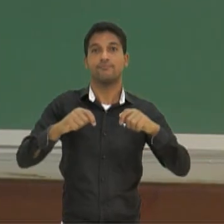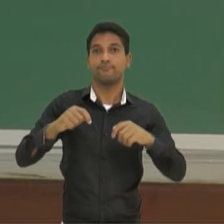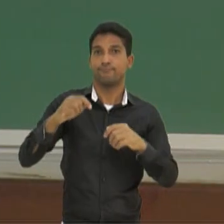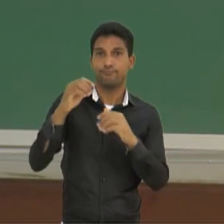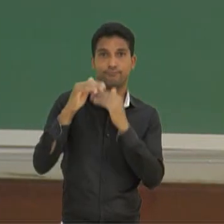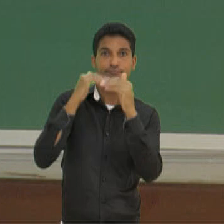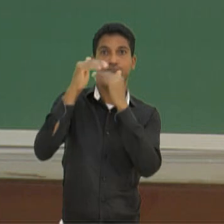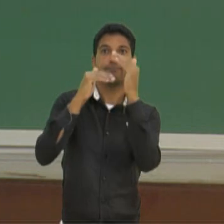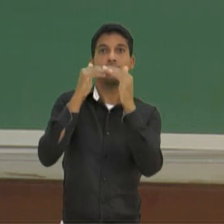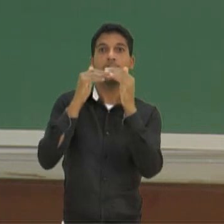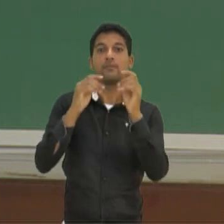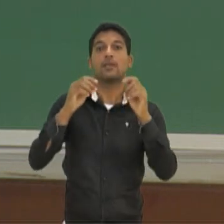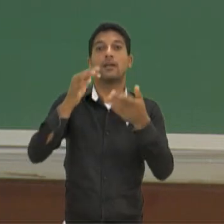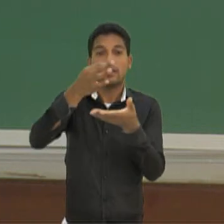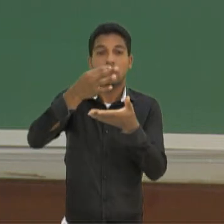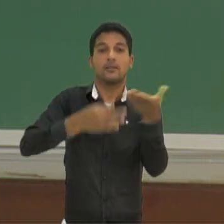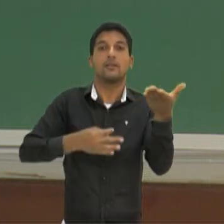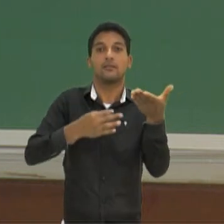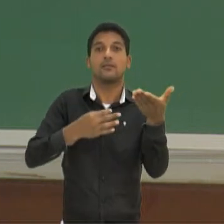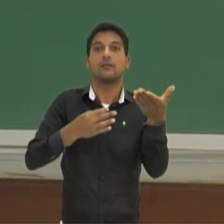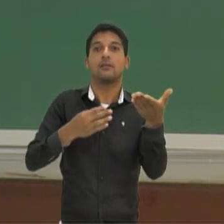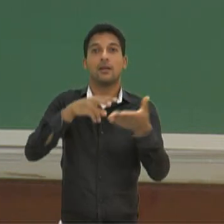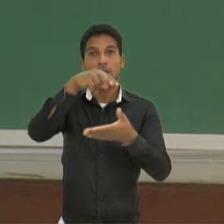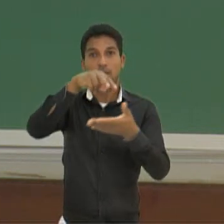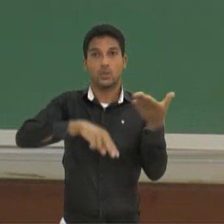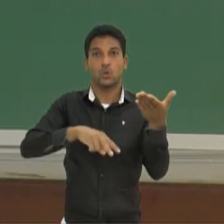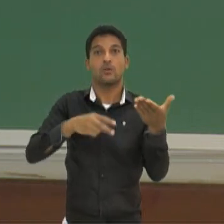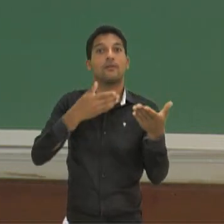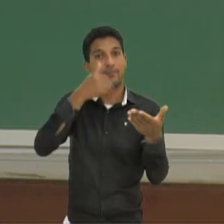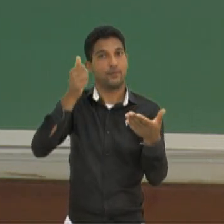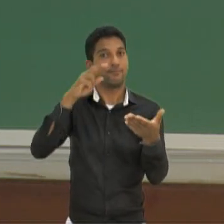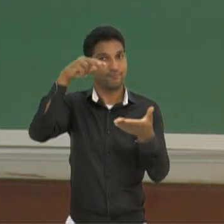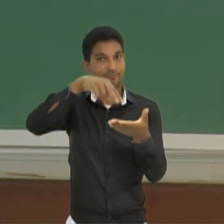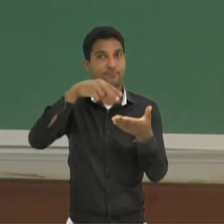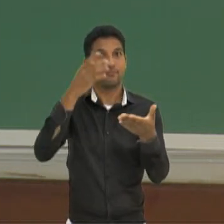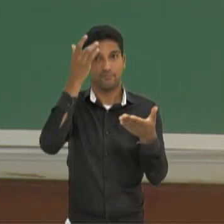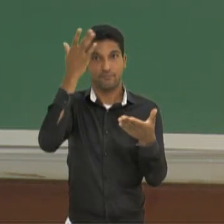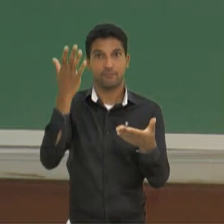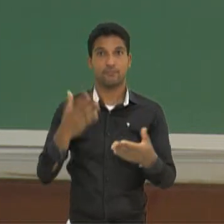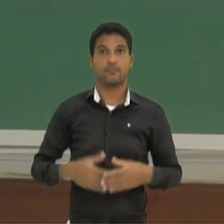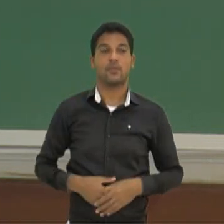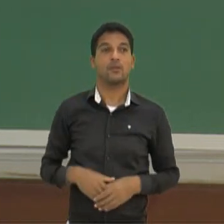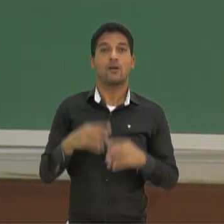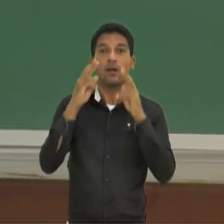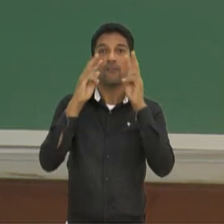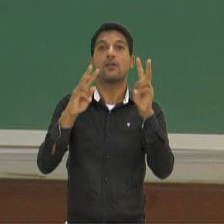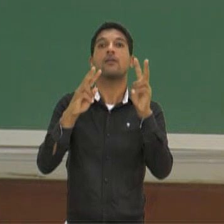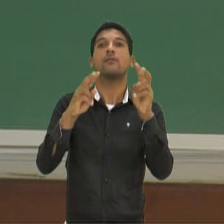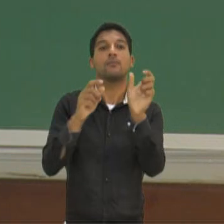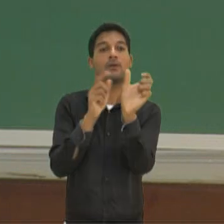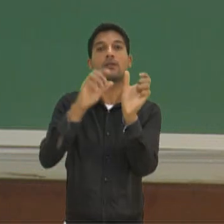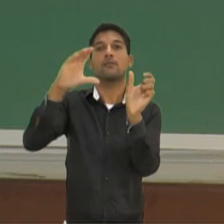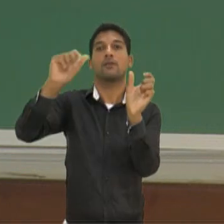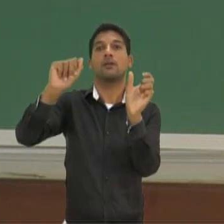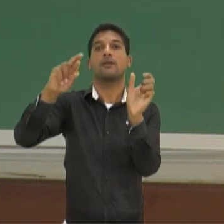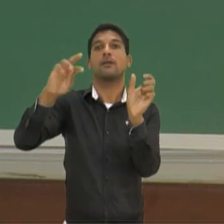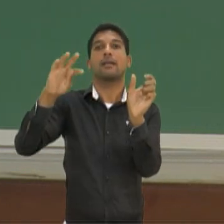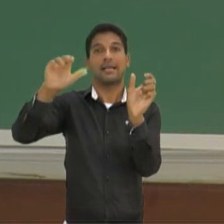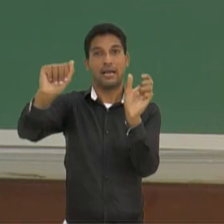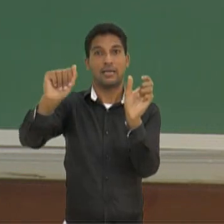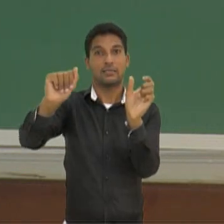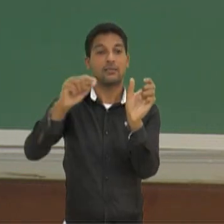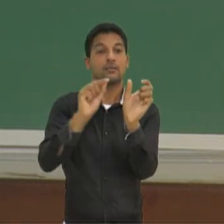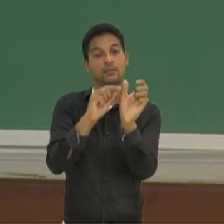gente tem como sinônimos da palavra carta: correspondência, que é uma palavra que muitos conhecem, né? Eu posso chamar de carta, posso chamar